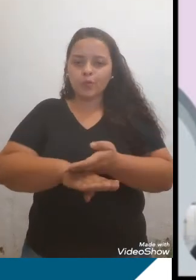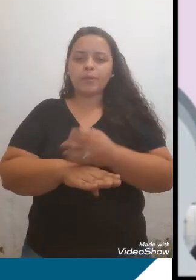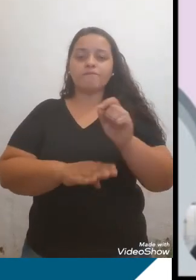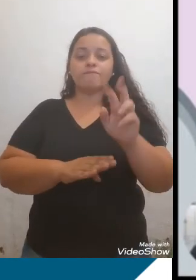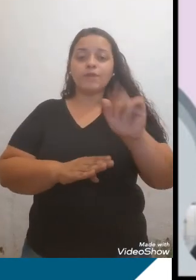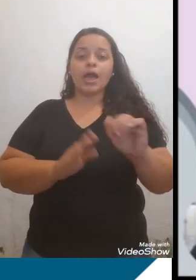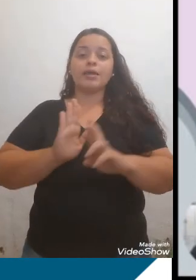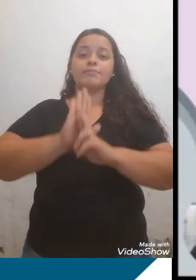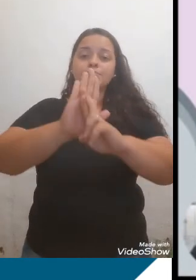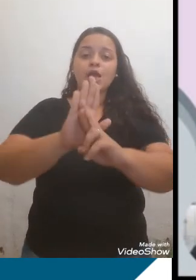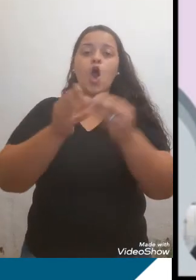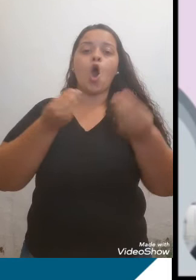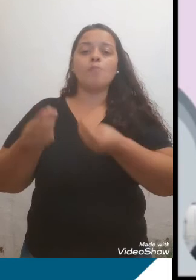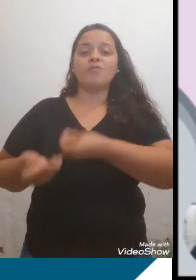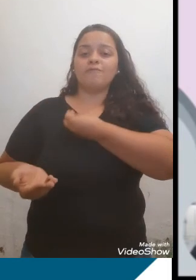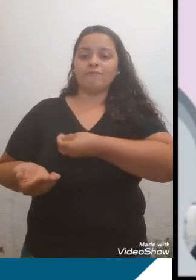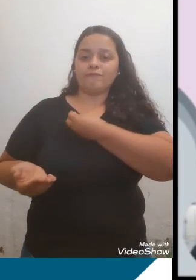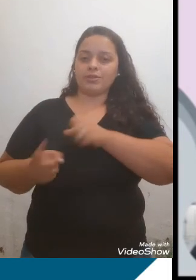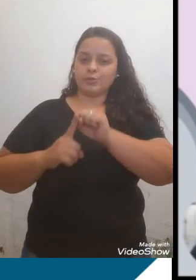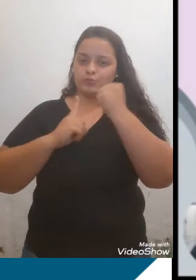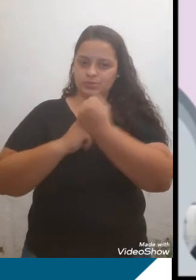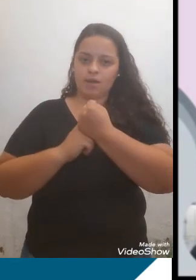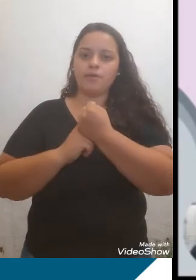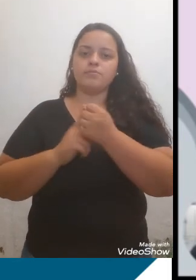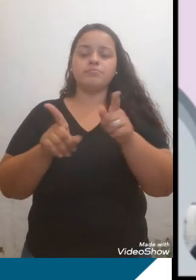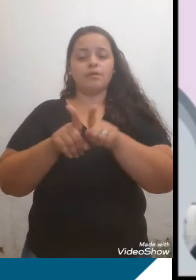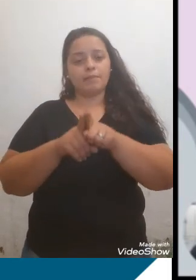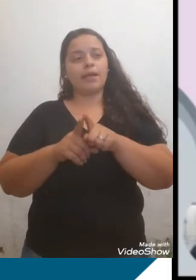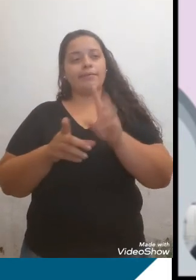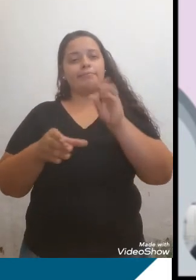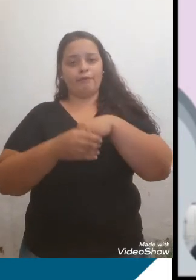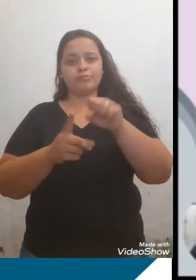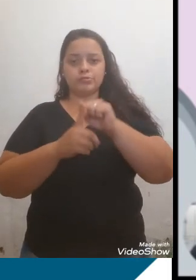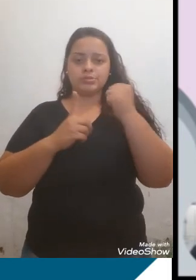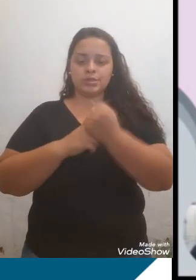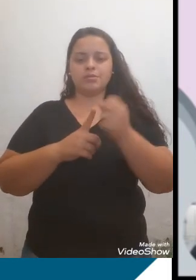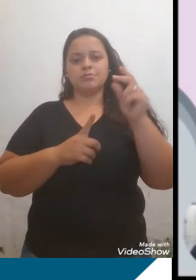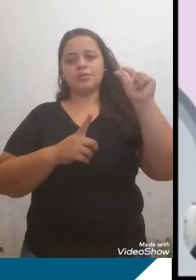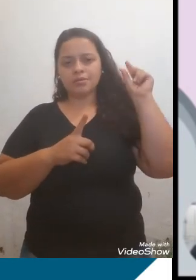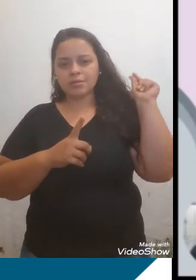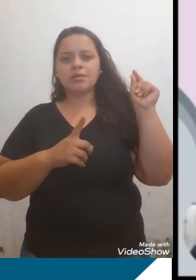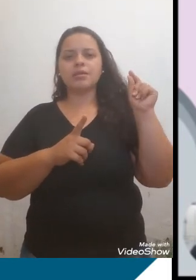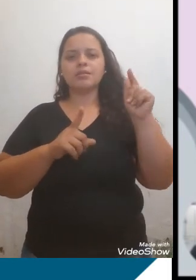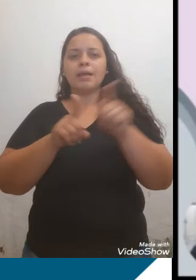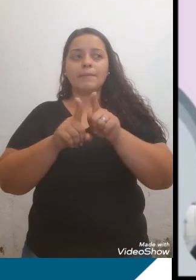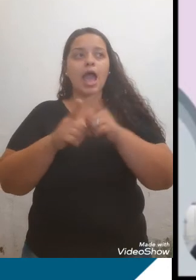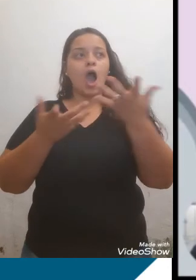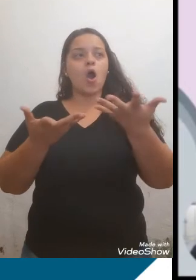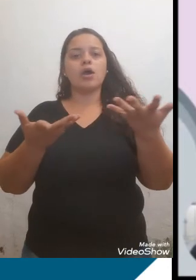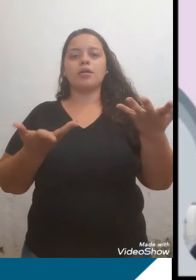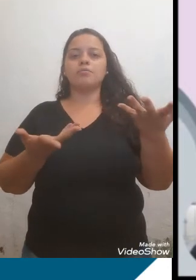que vão representar o seu estilo de vida social, assim como na sociedade do antigo regime, a sociedade de